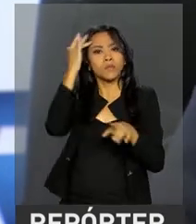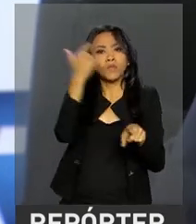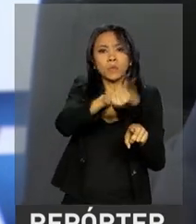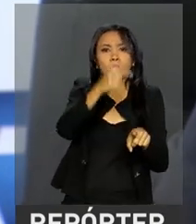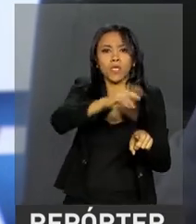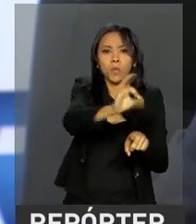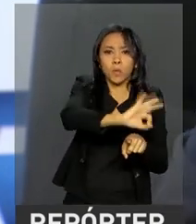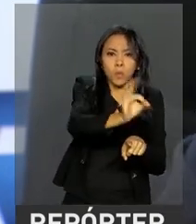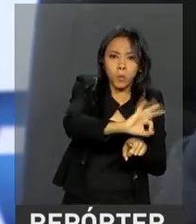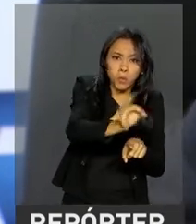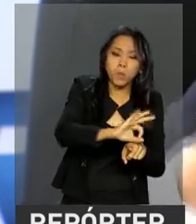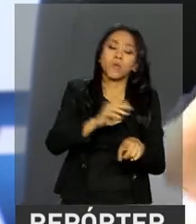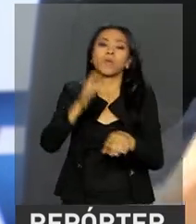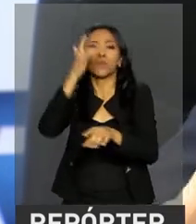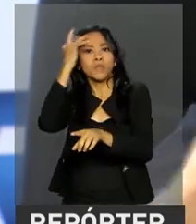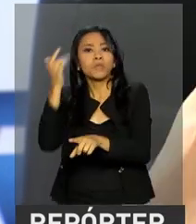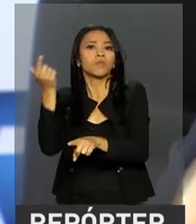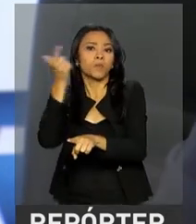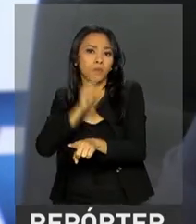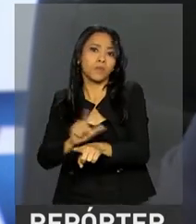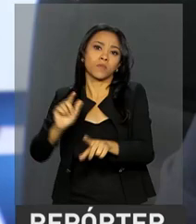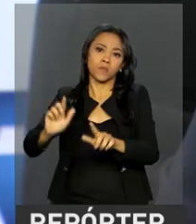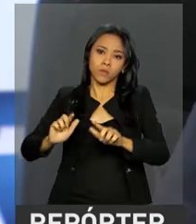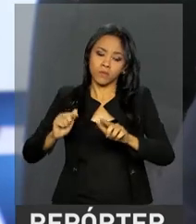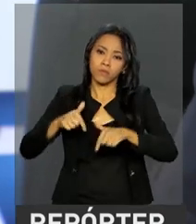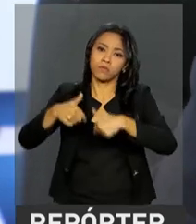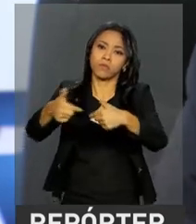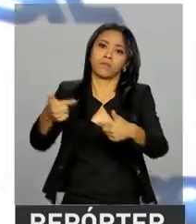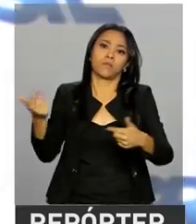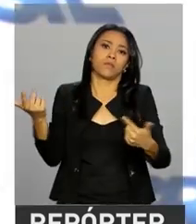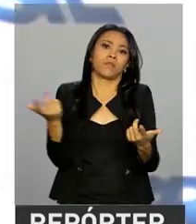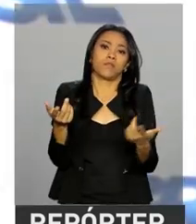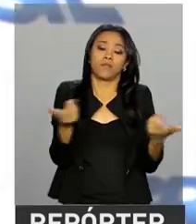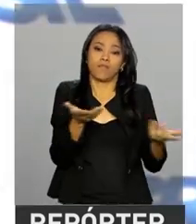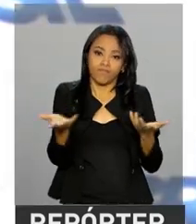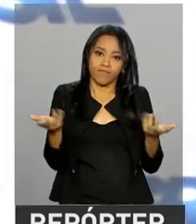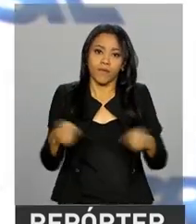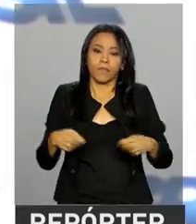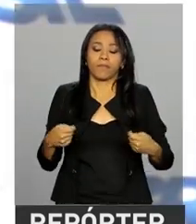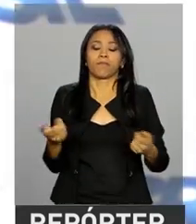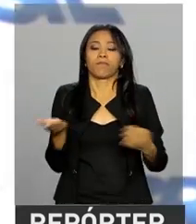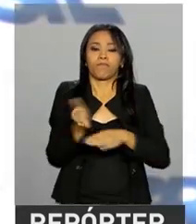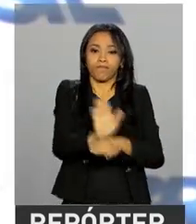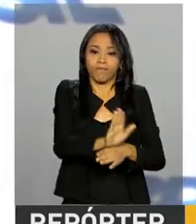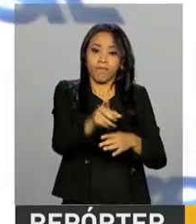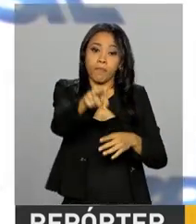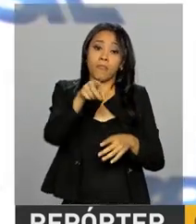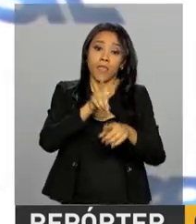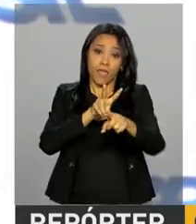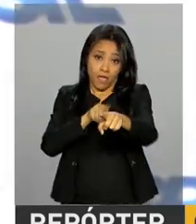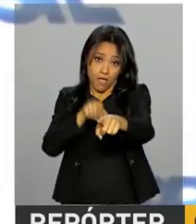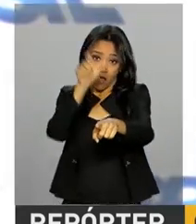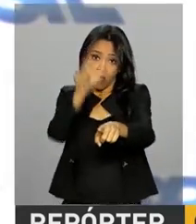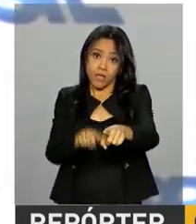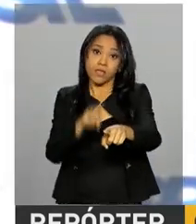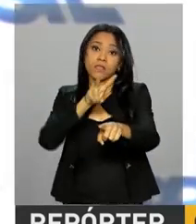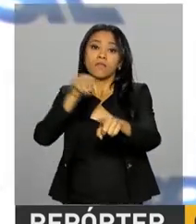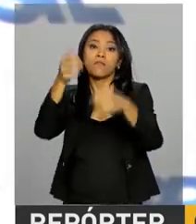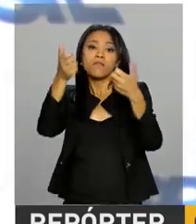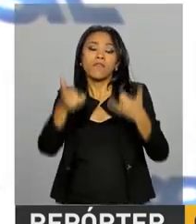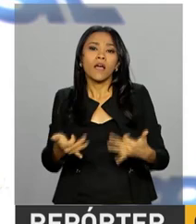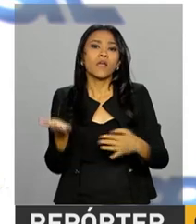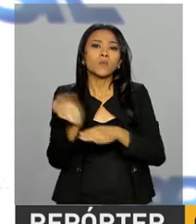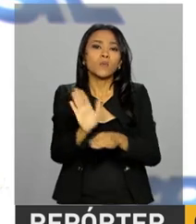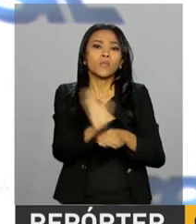receberam e daqueles que de alguma forma investiram e não tinham a mão do Estado. Neste primeiro momento serão beneficiados municípios que